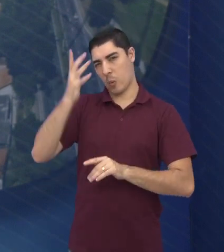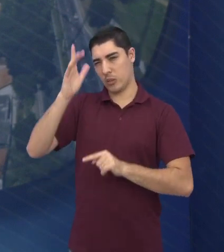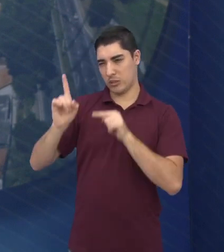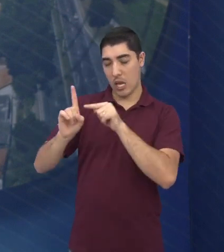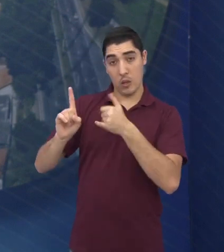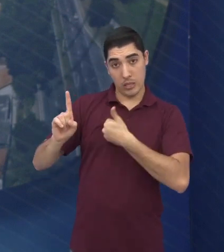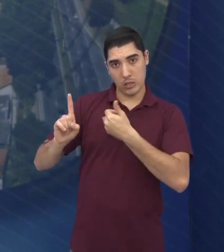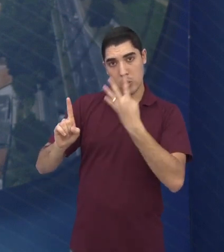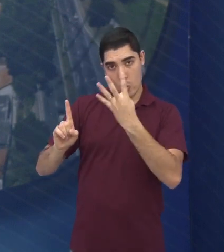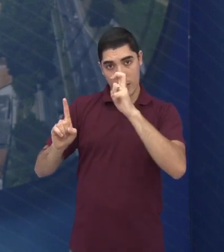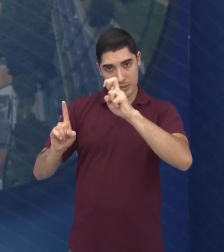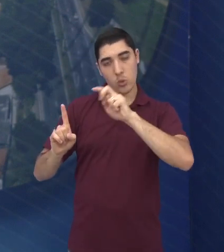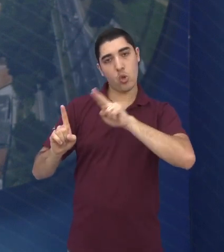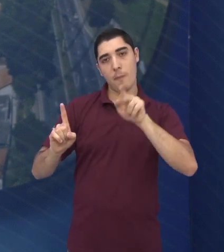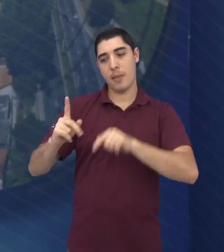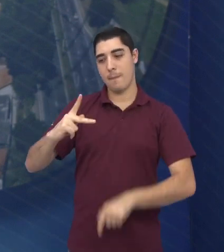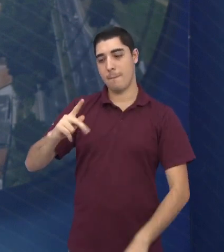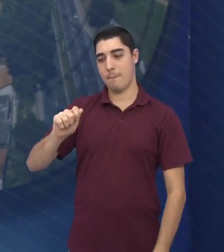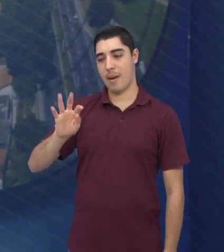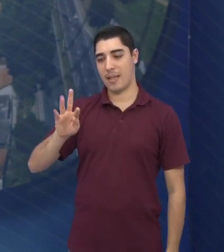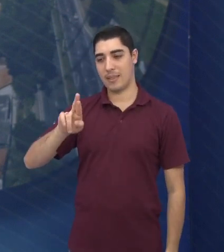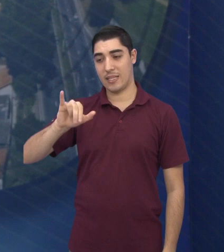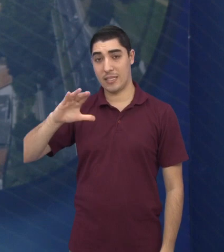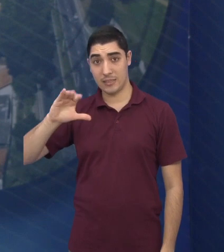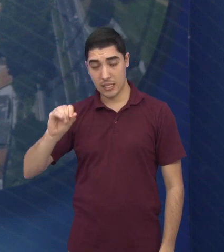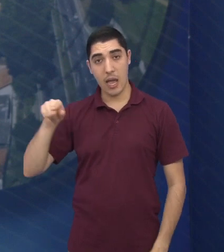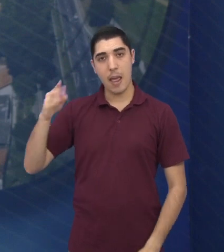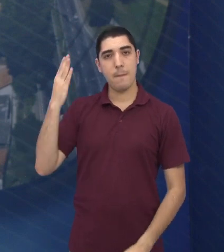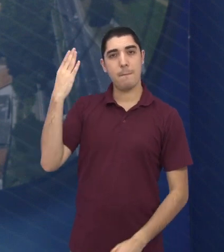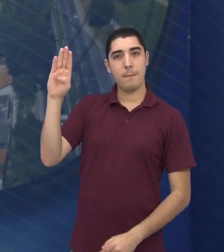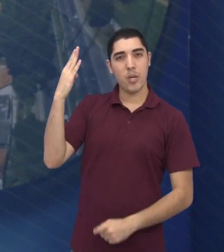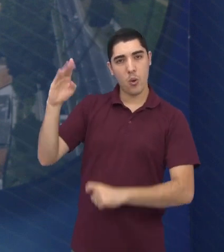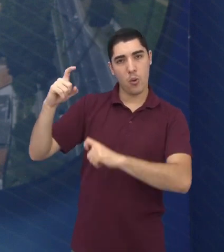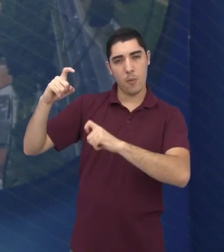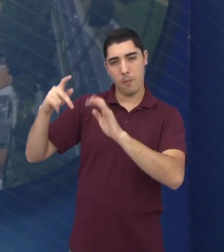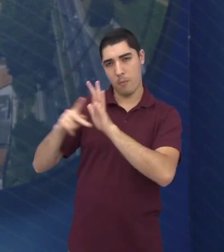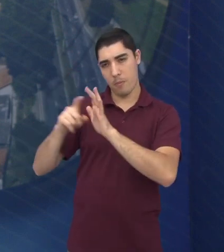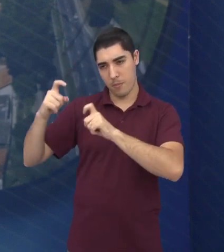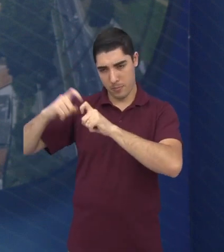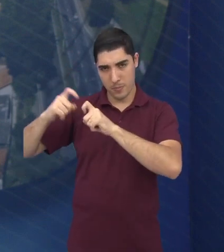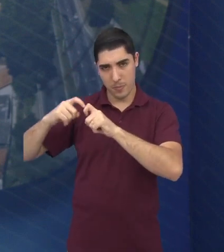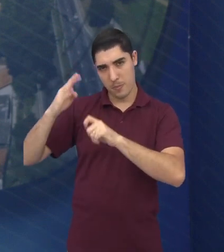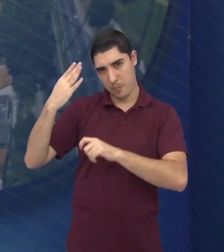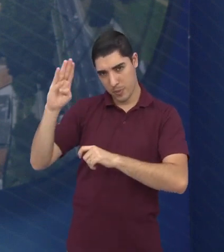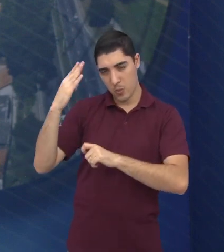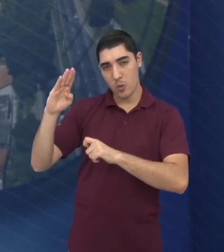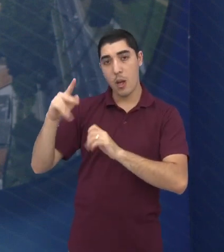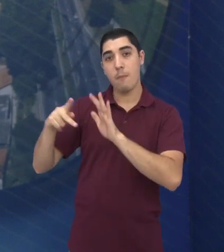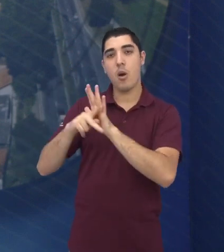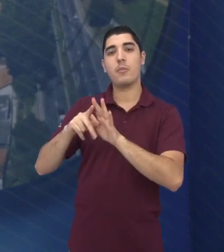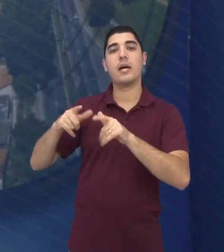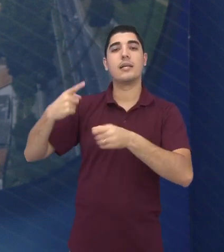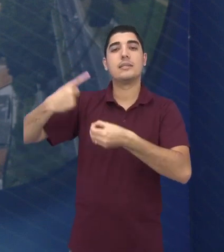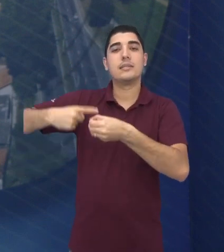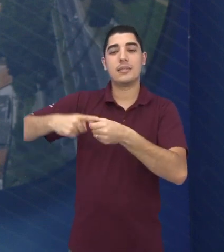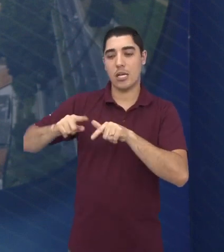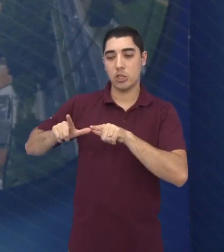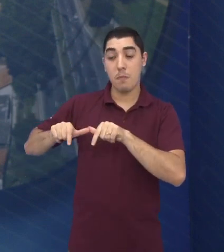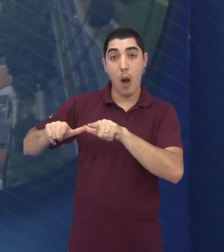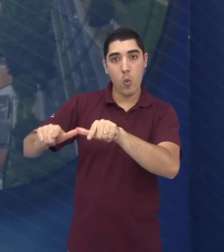ela tem 45 anos e ela cursa biomedicina em Bauru, que é uma cidade que fica no interior aqui de São